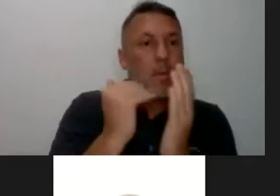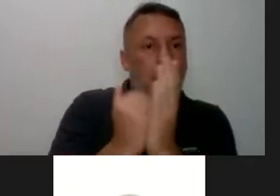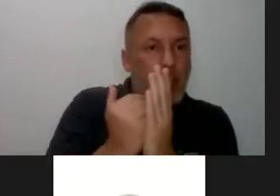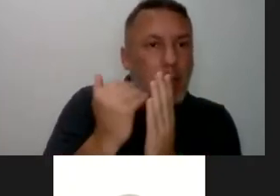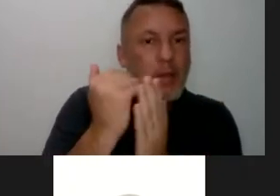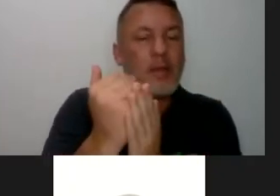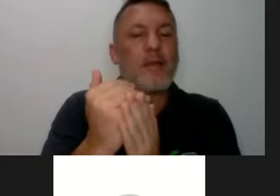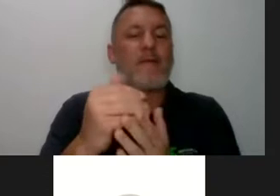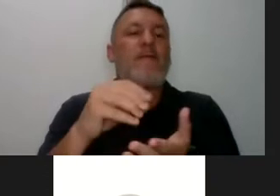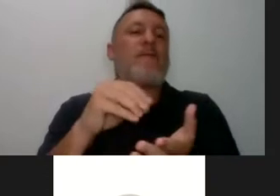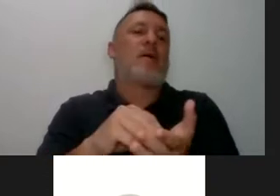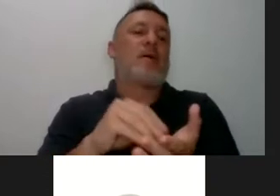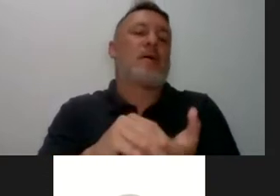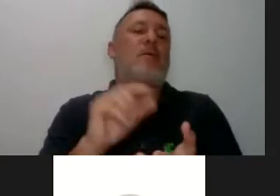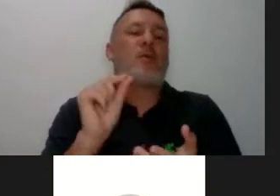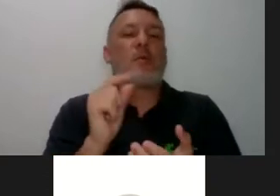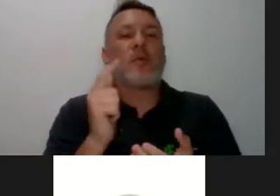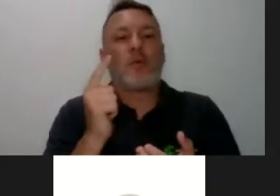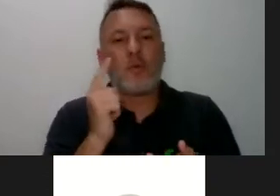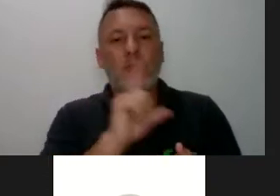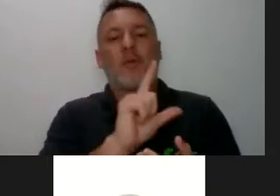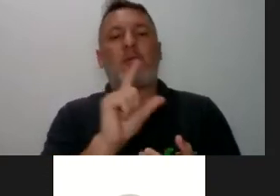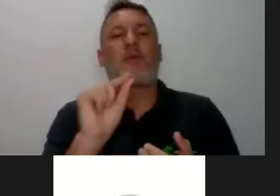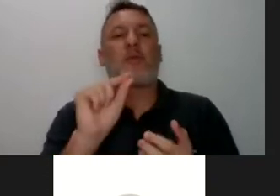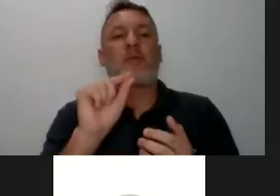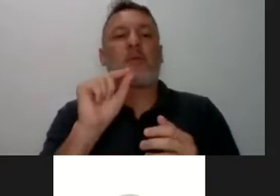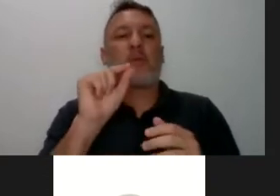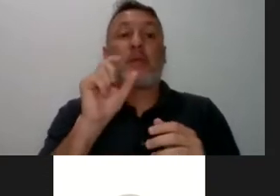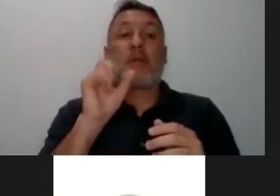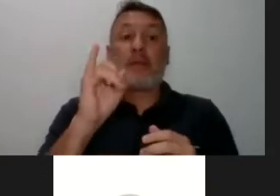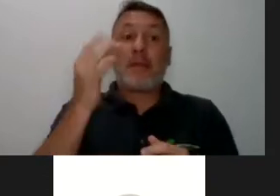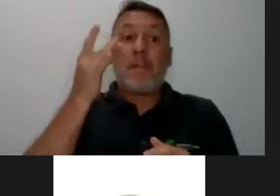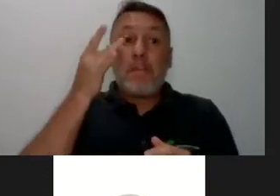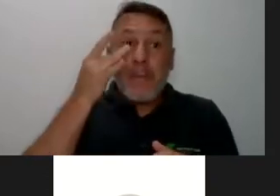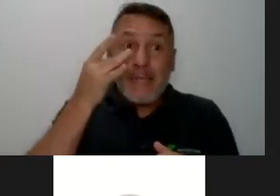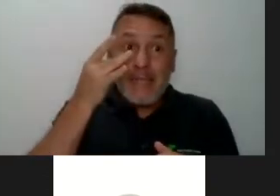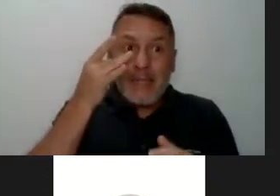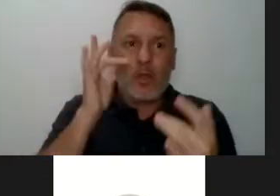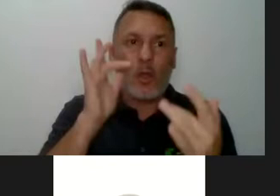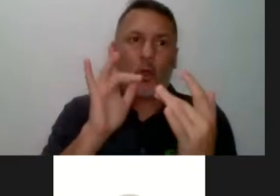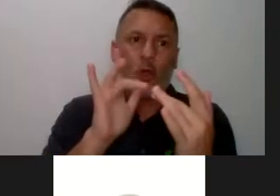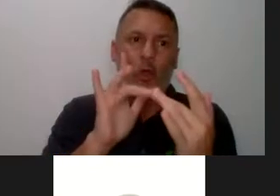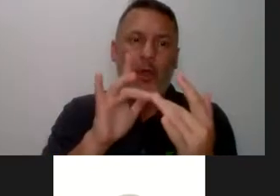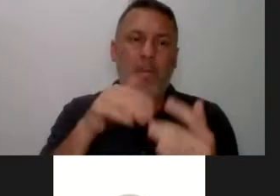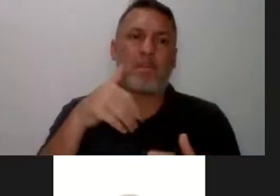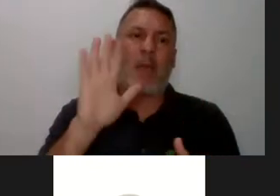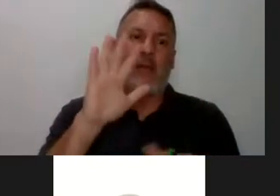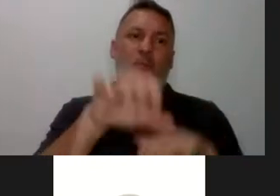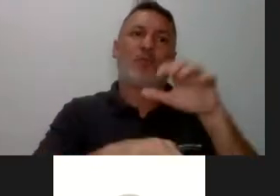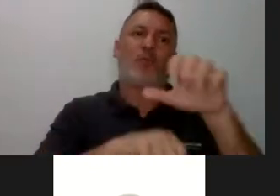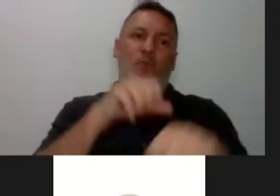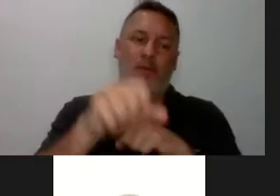que a gente consegue alcançar num evento presencial. Mas, por outro lado,